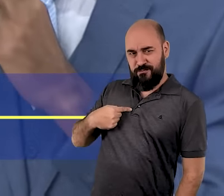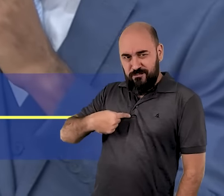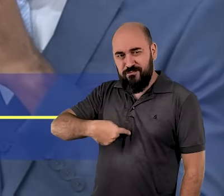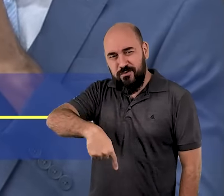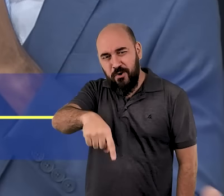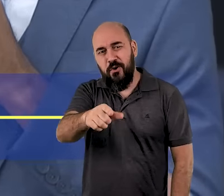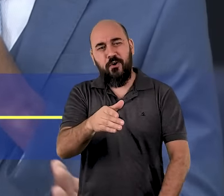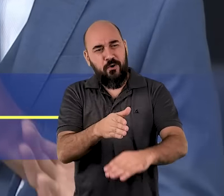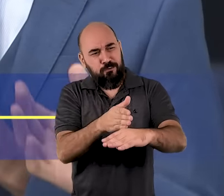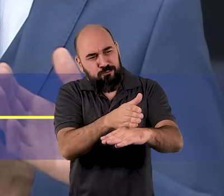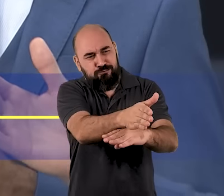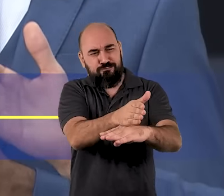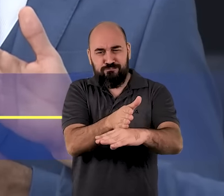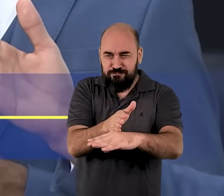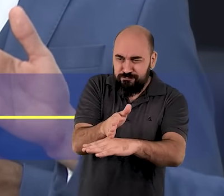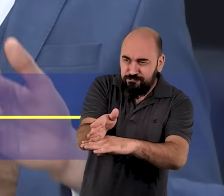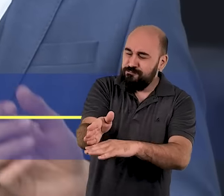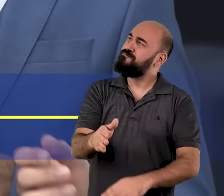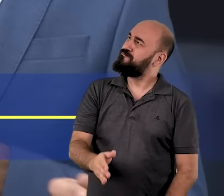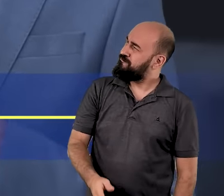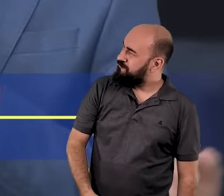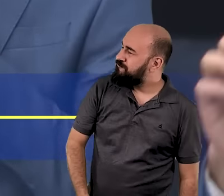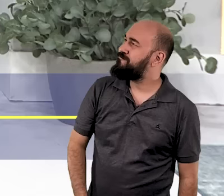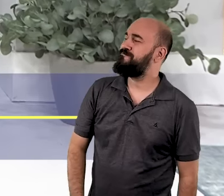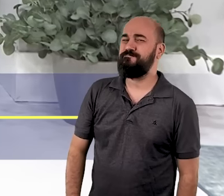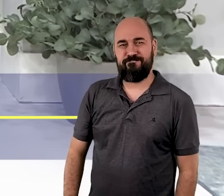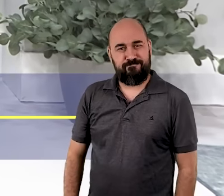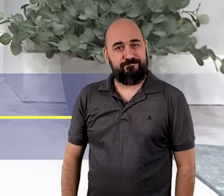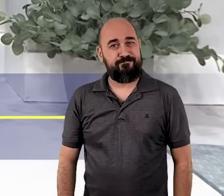estarão. E que ao meu